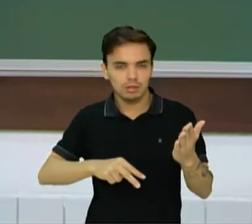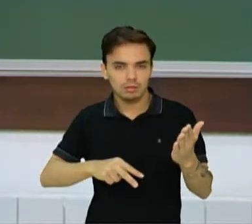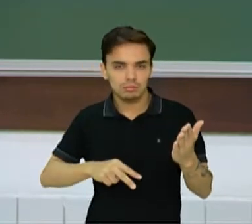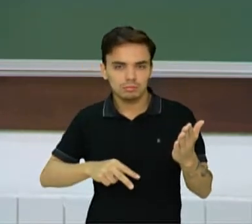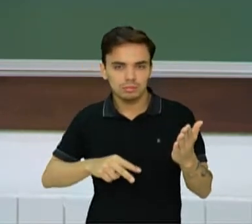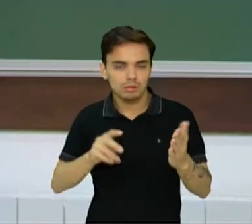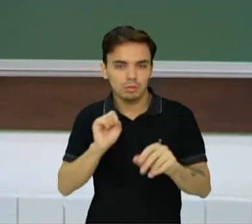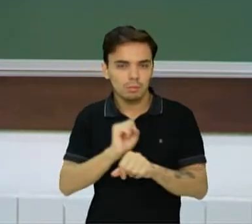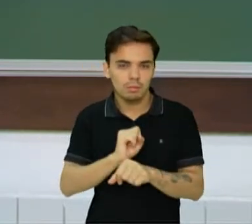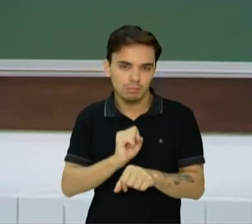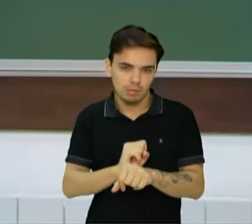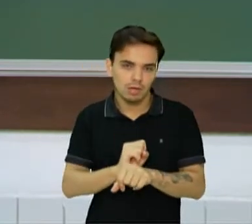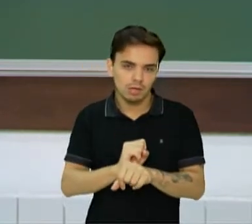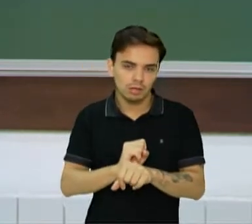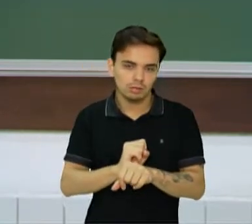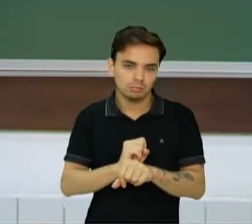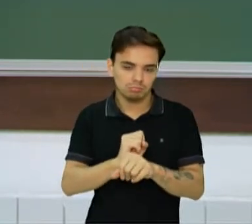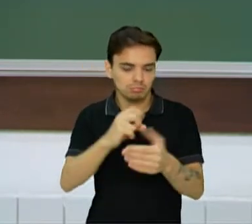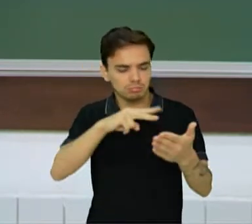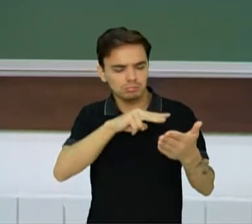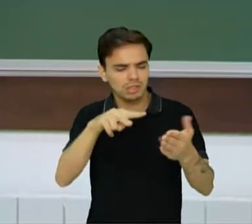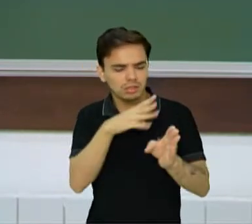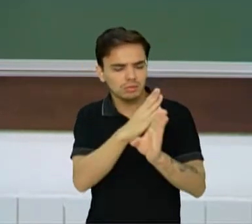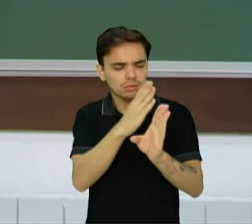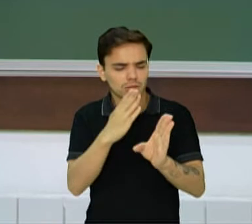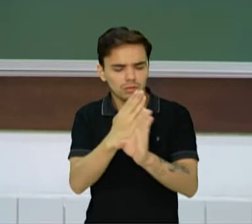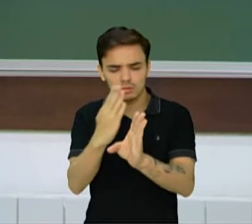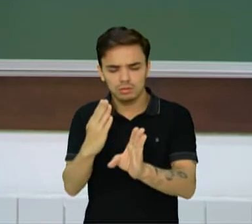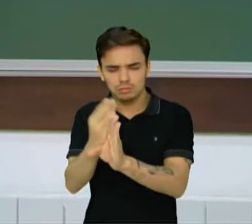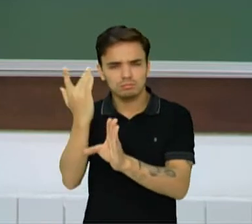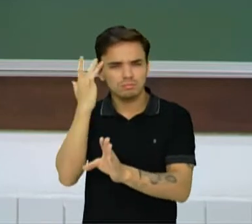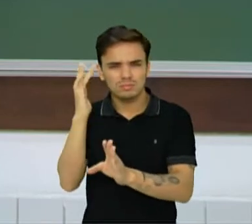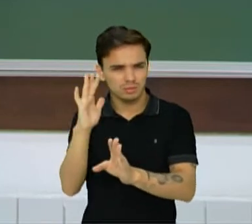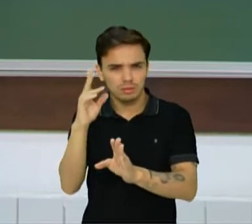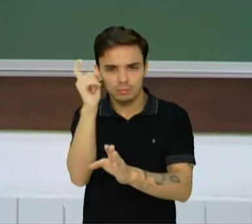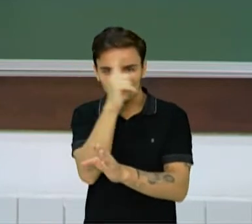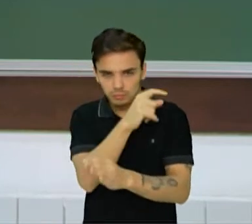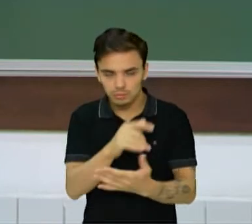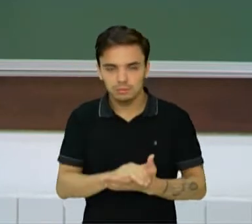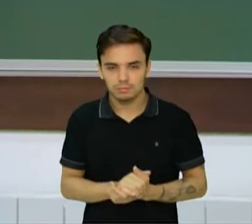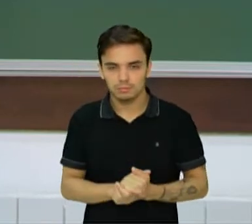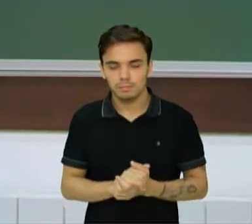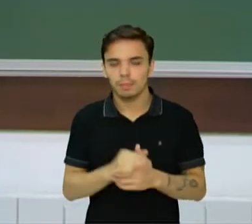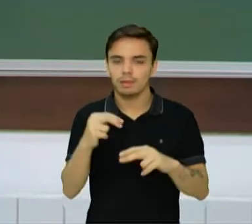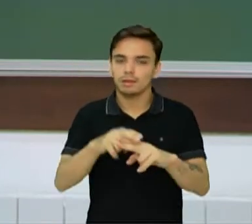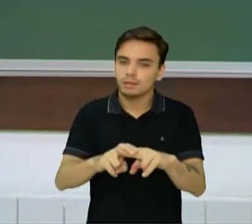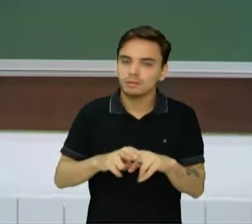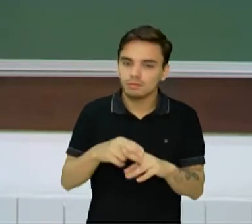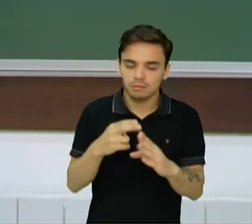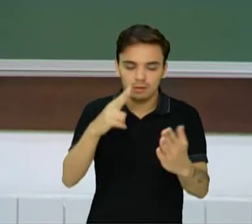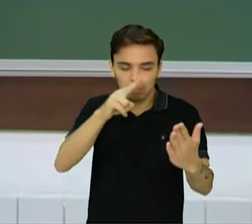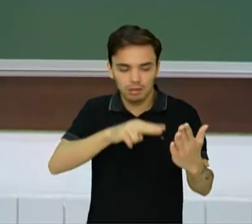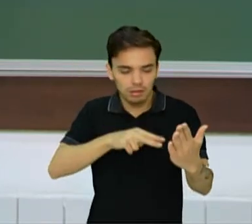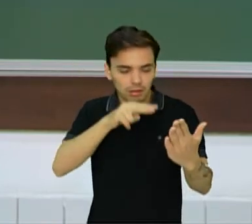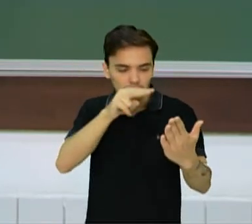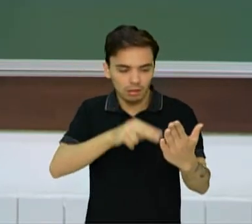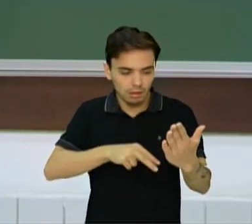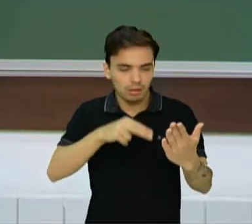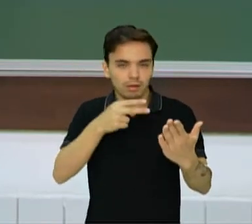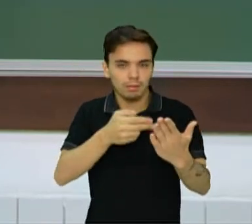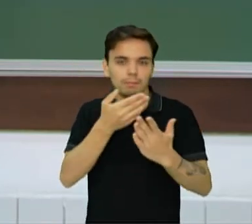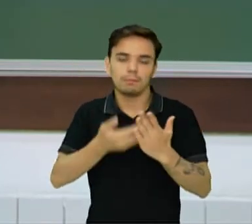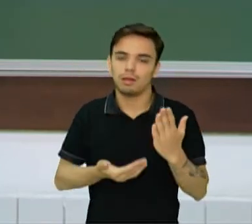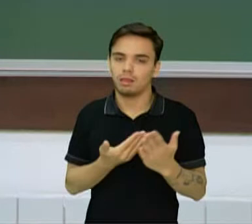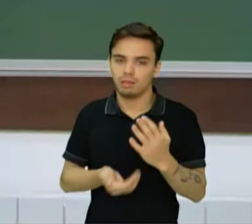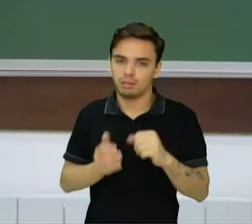não parando, eu diria, se debruçando muito naquelas palavras que você não sabe, porque se você ficar ali, é perda